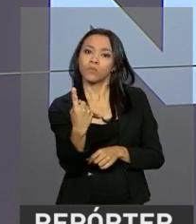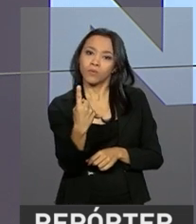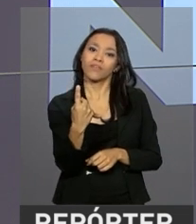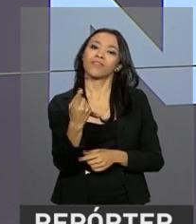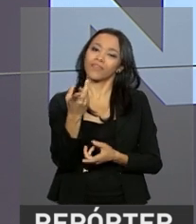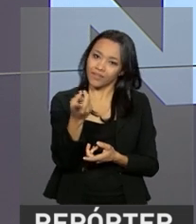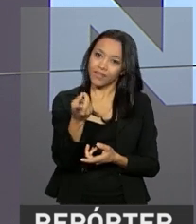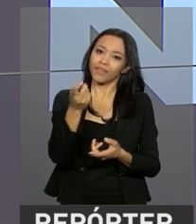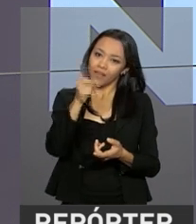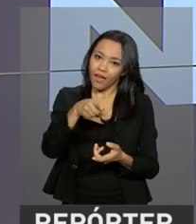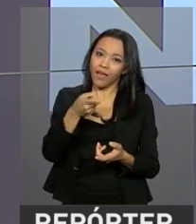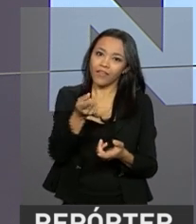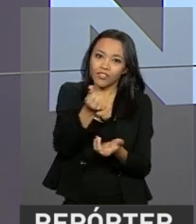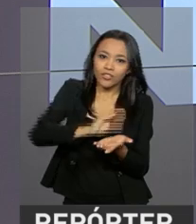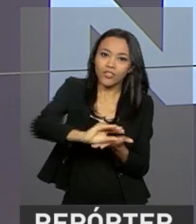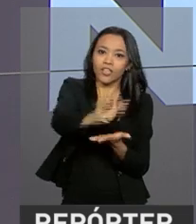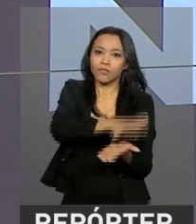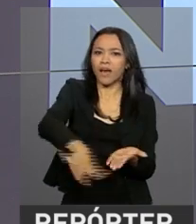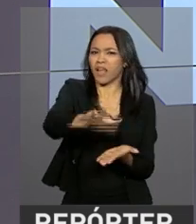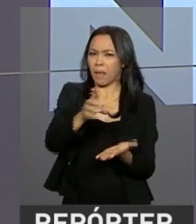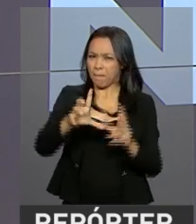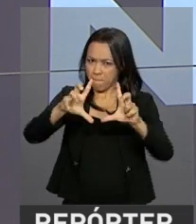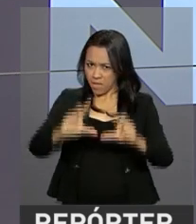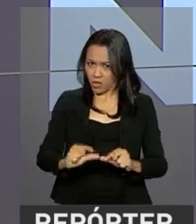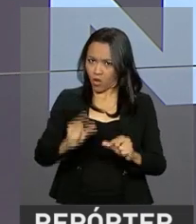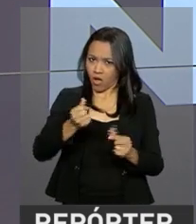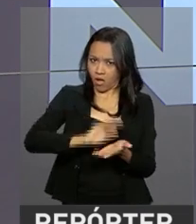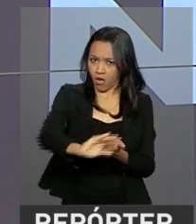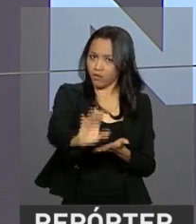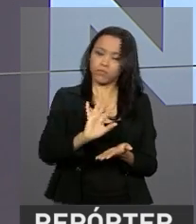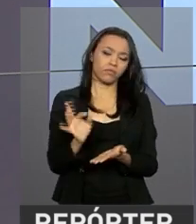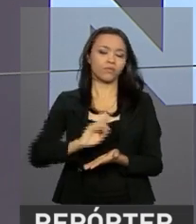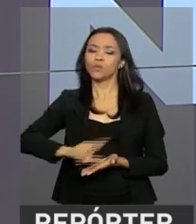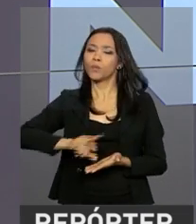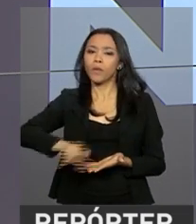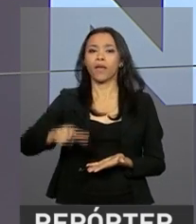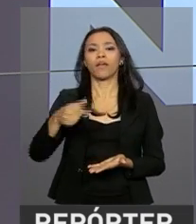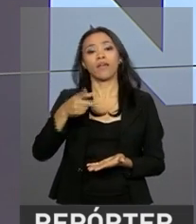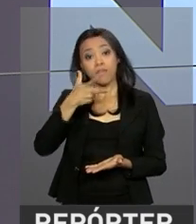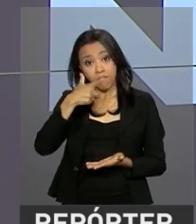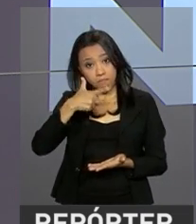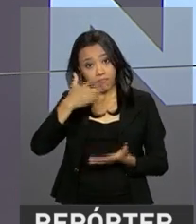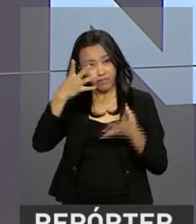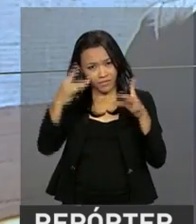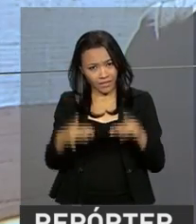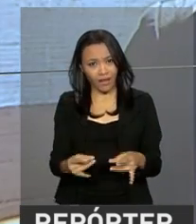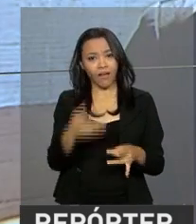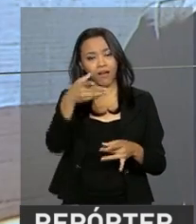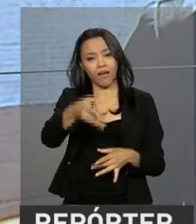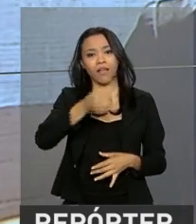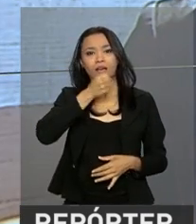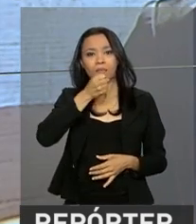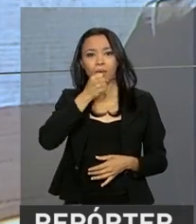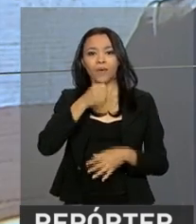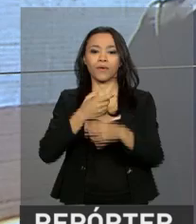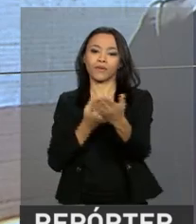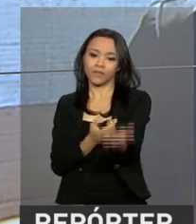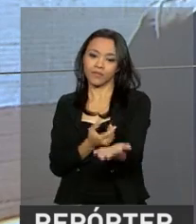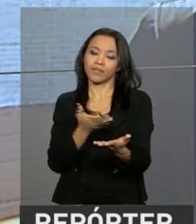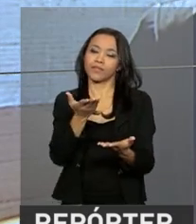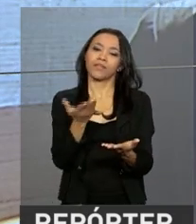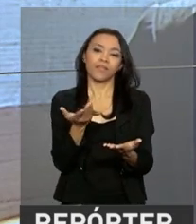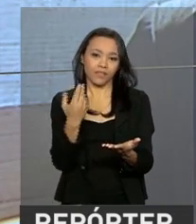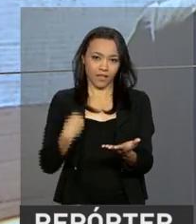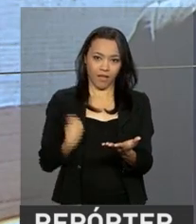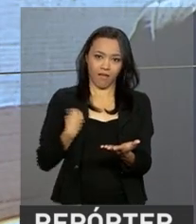área não significam menos investimentos para a área quem traz mais informações pra gente sobre esse assunto é a repórter Gabriela Noronha